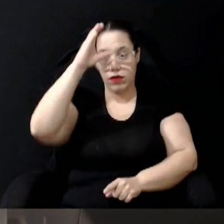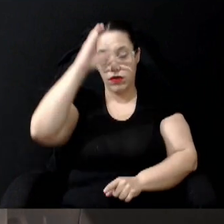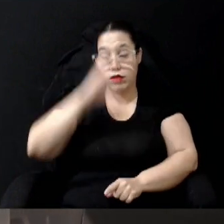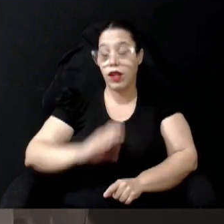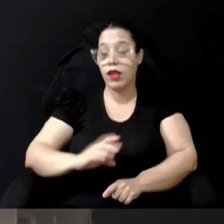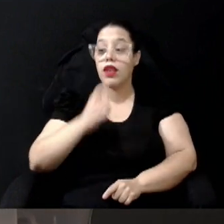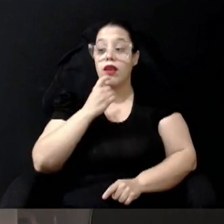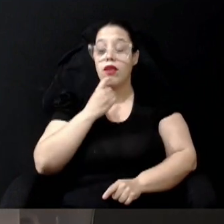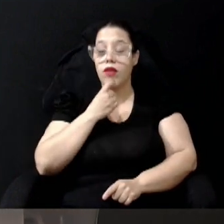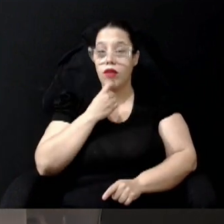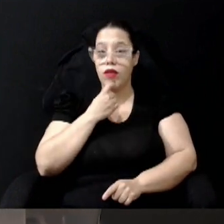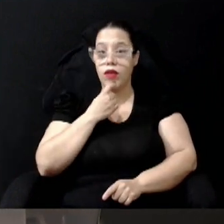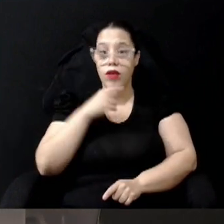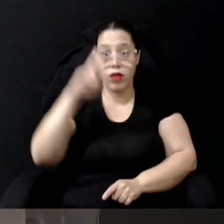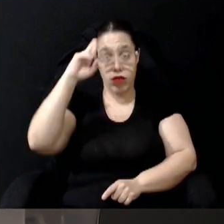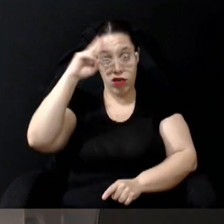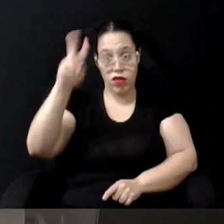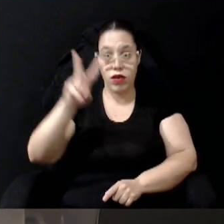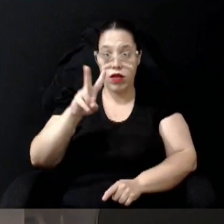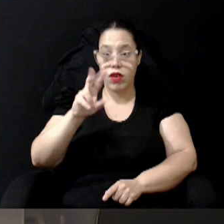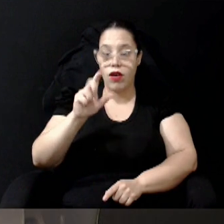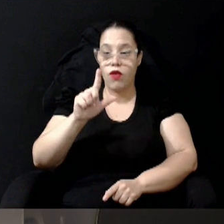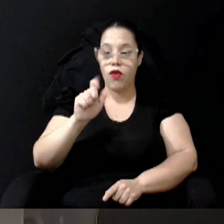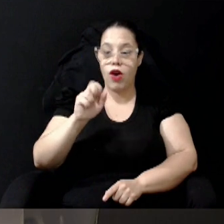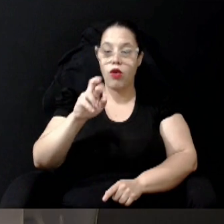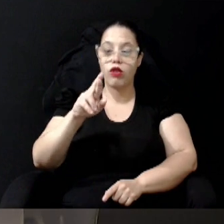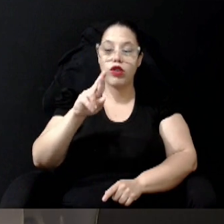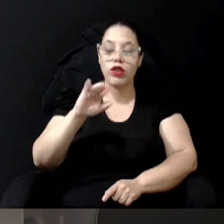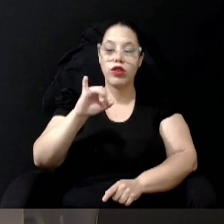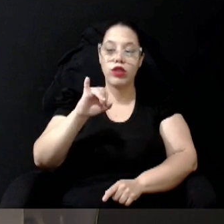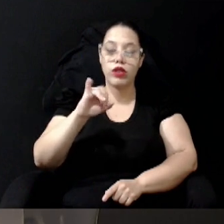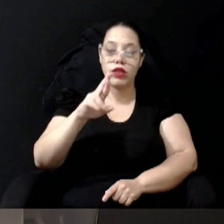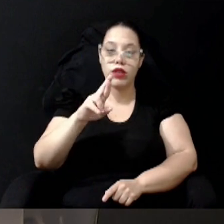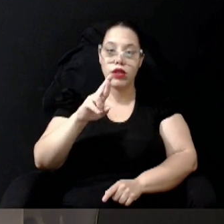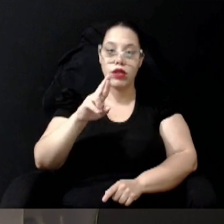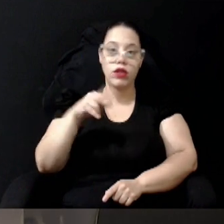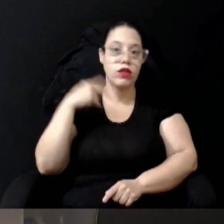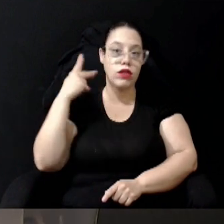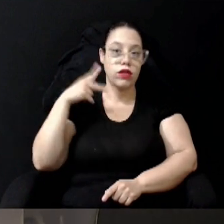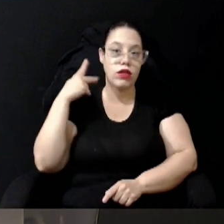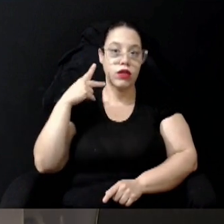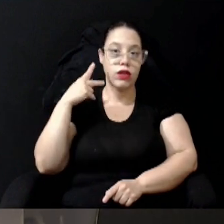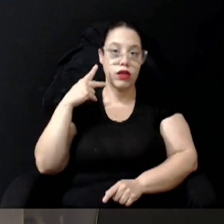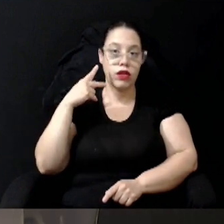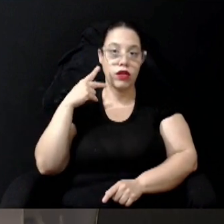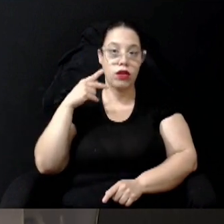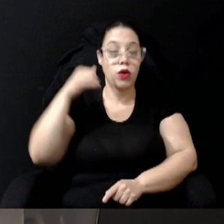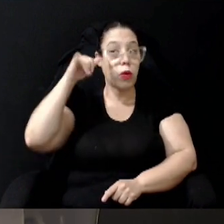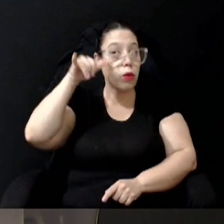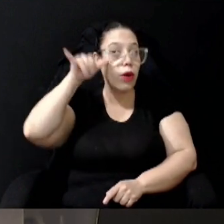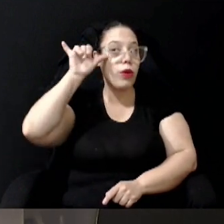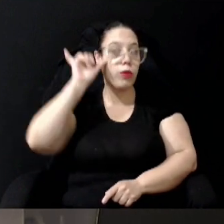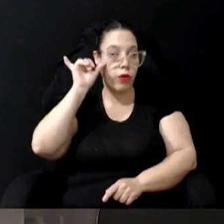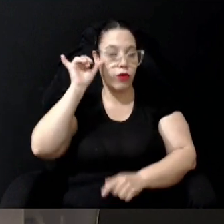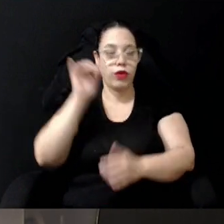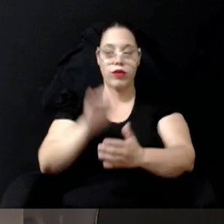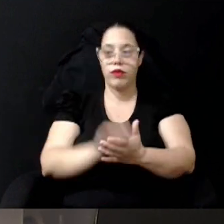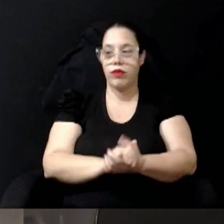o senhor Valdir Oliveira, por proposição do vereador Paulo Búfalo.